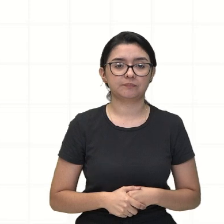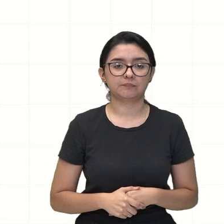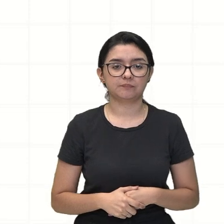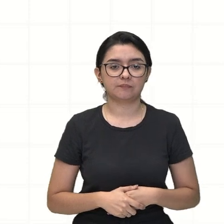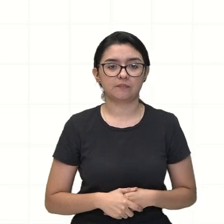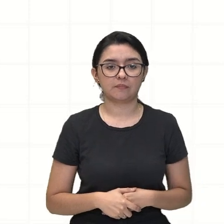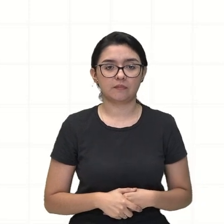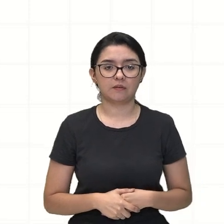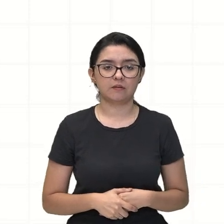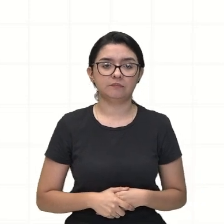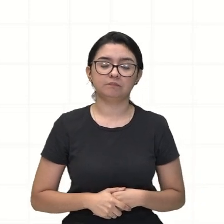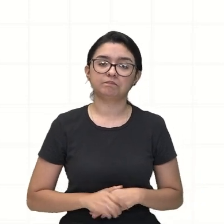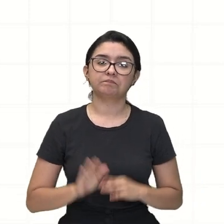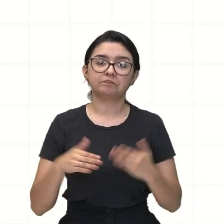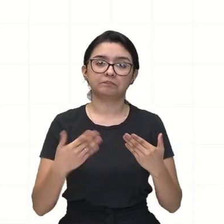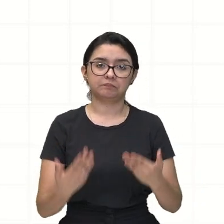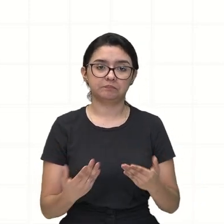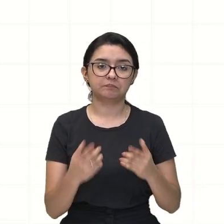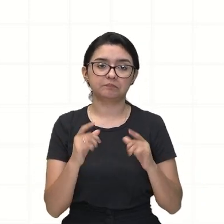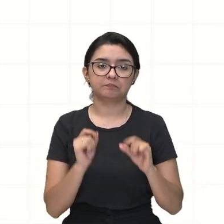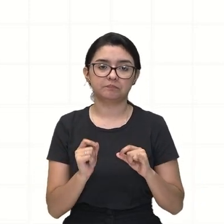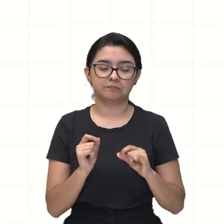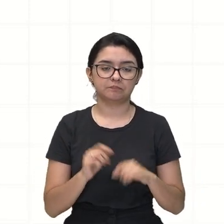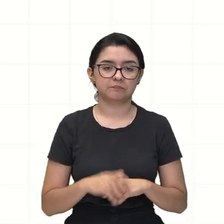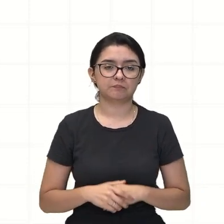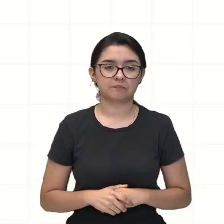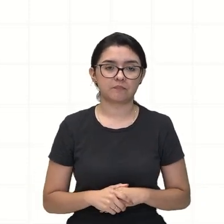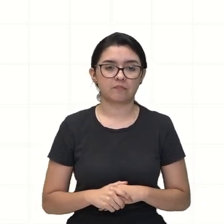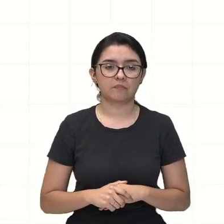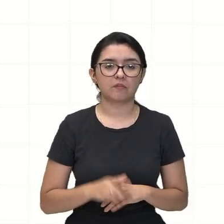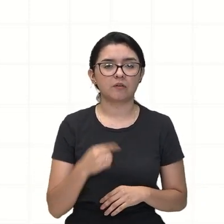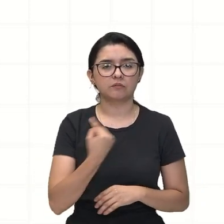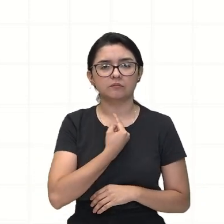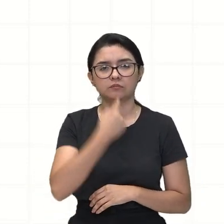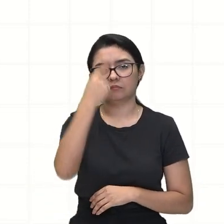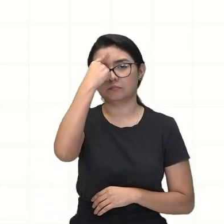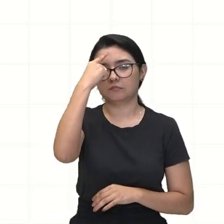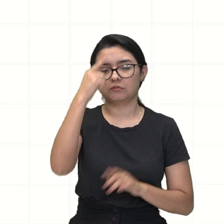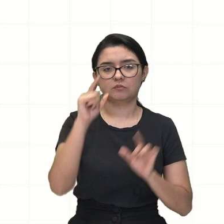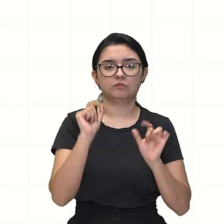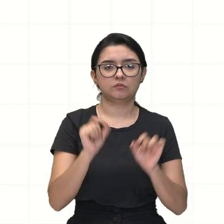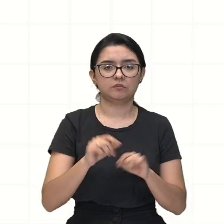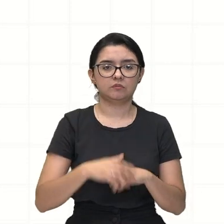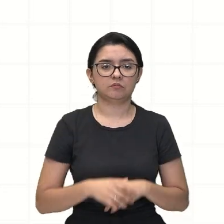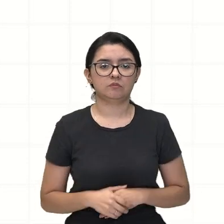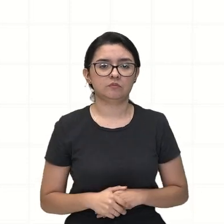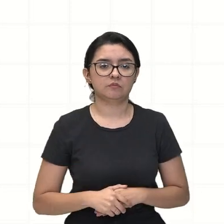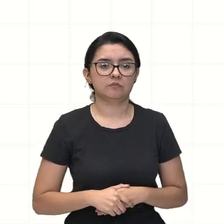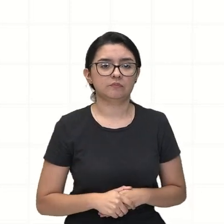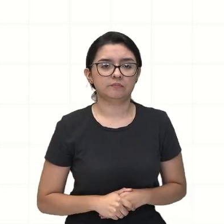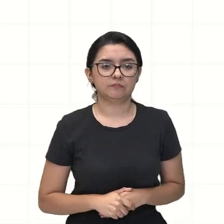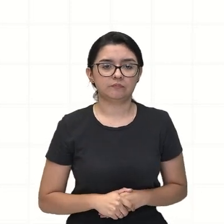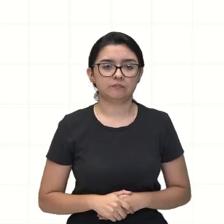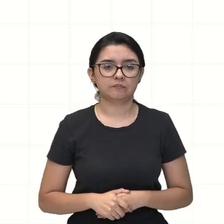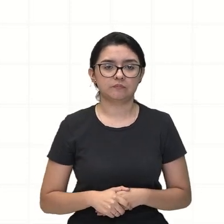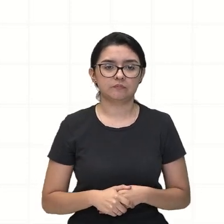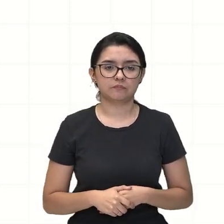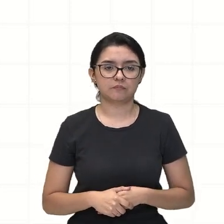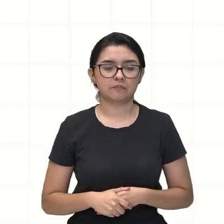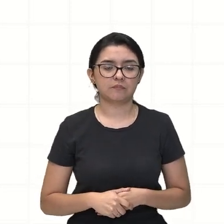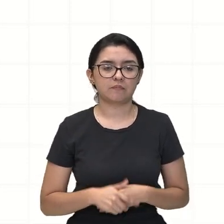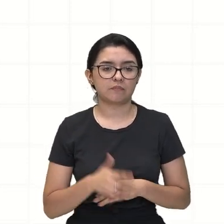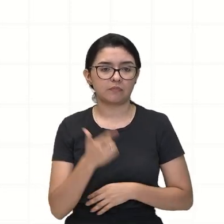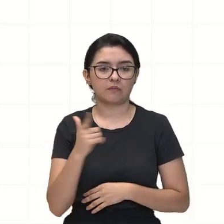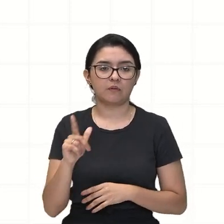bem, da mesma forma, nós vamos pensar com a próxima fração que